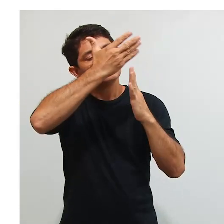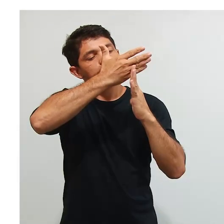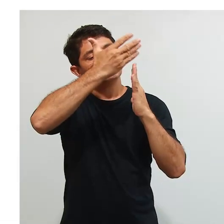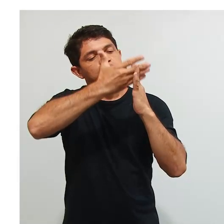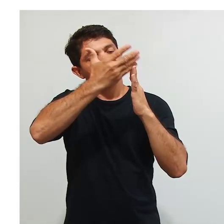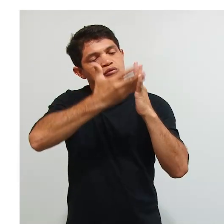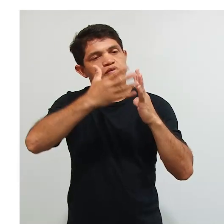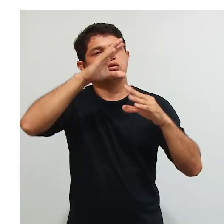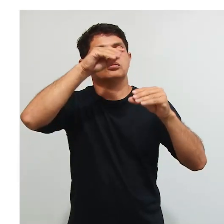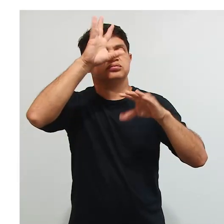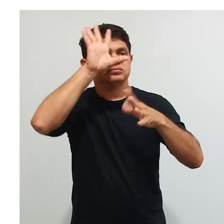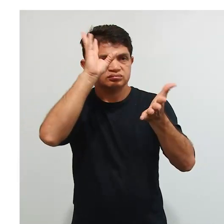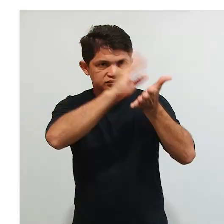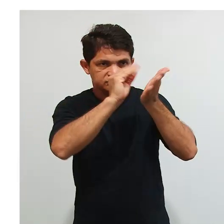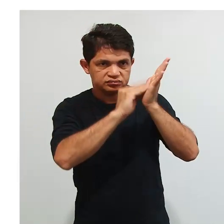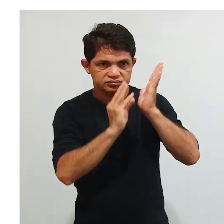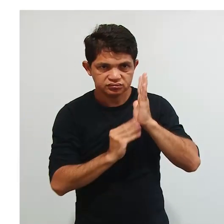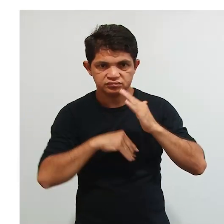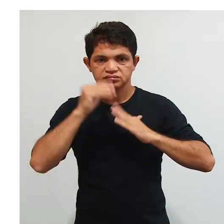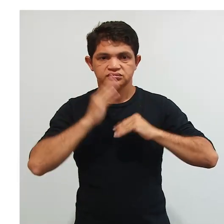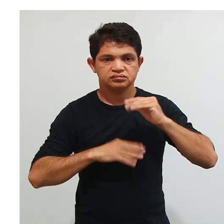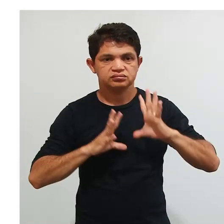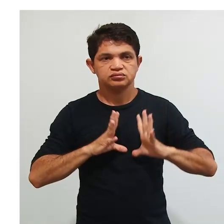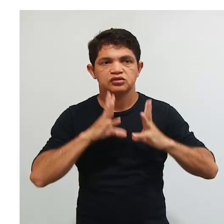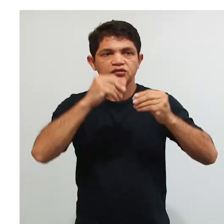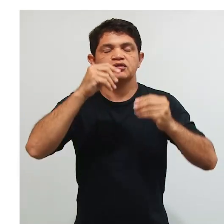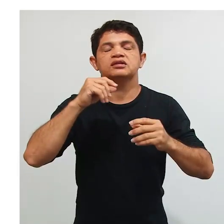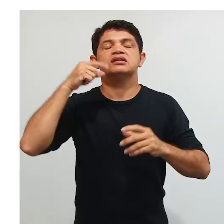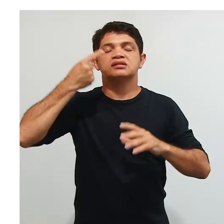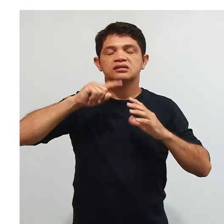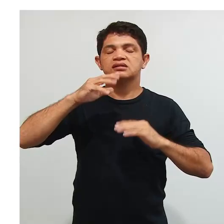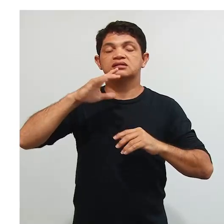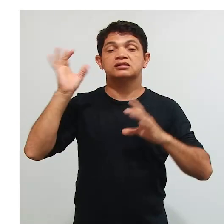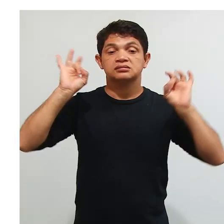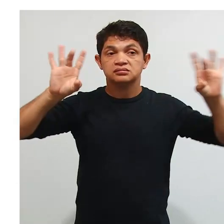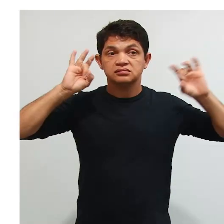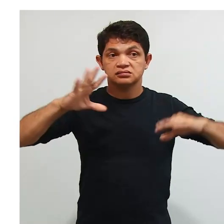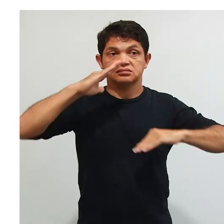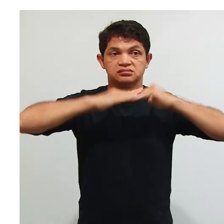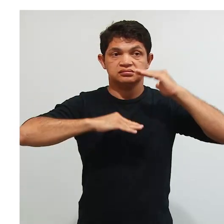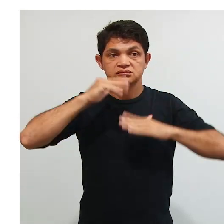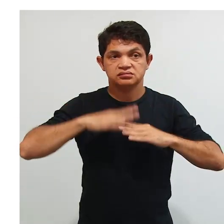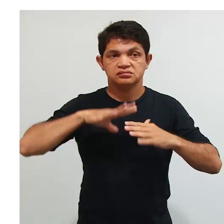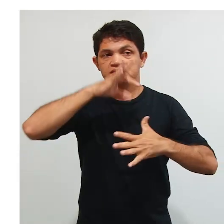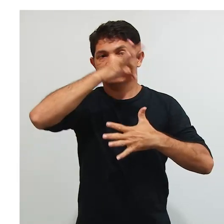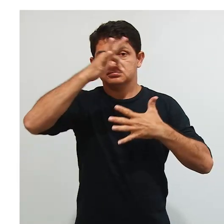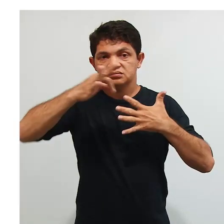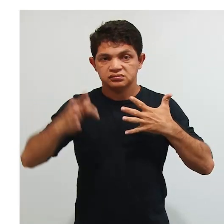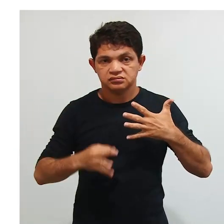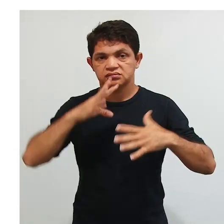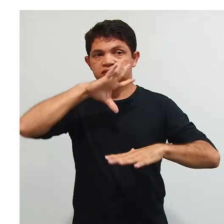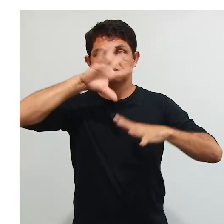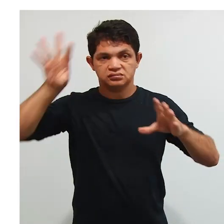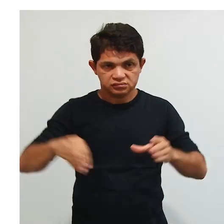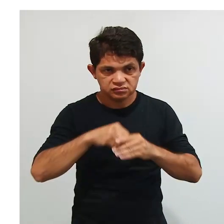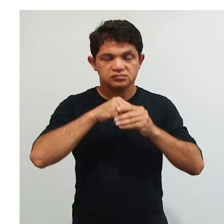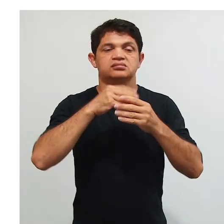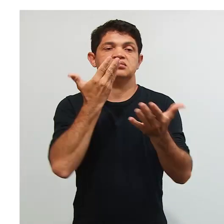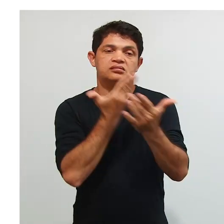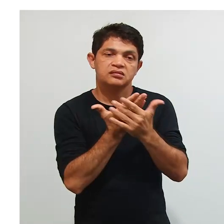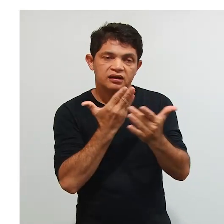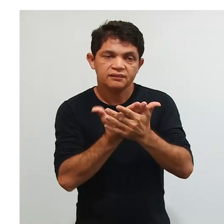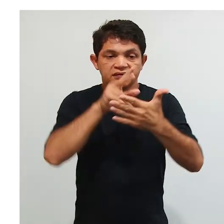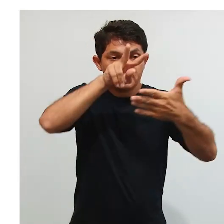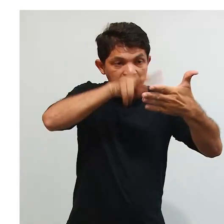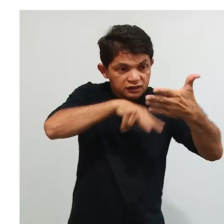que apresenta déficits nas habilidades acadêmicas fundamentais. Quais são essas habilidades acadêmicas fundamentais? A